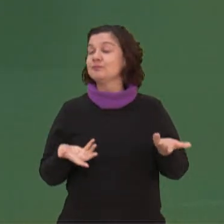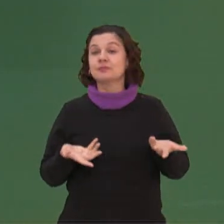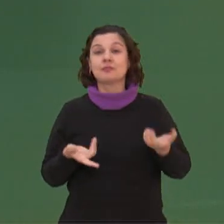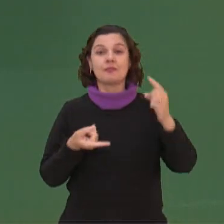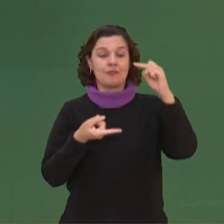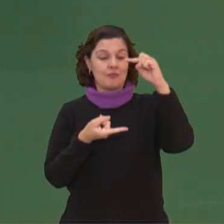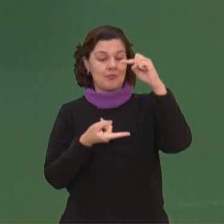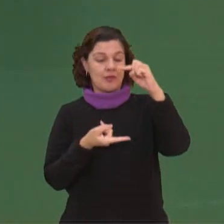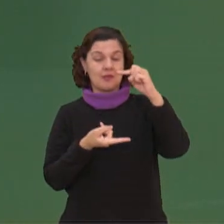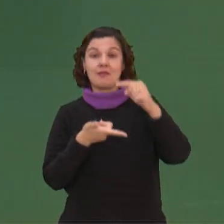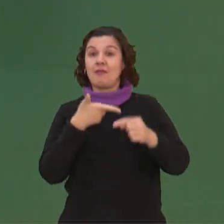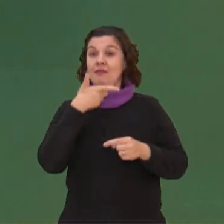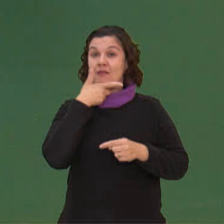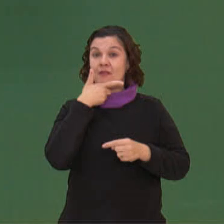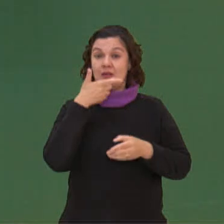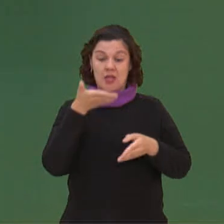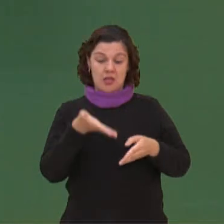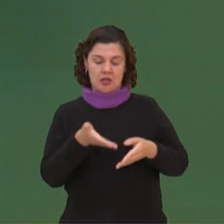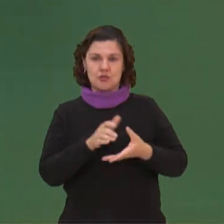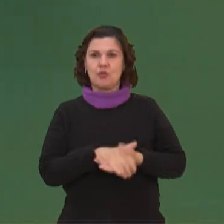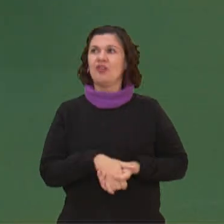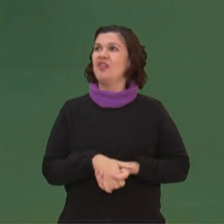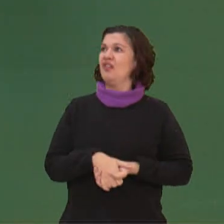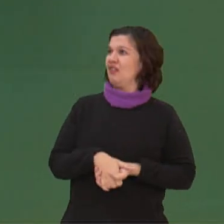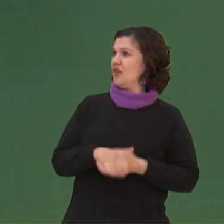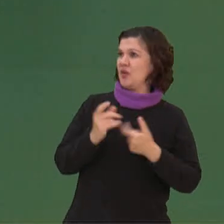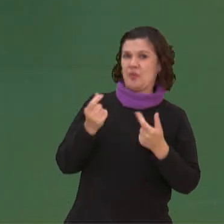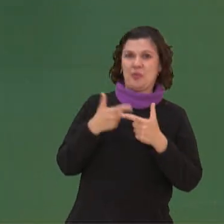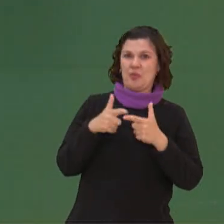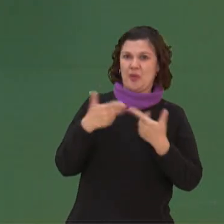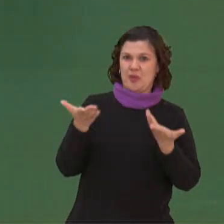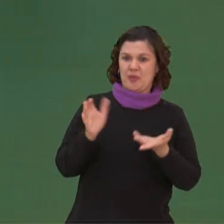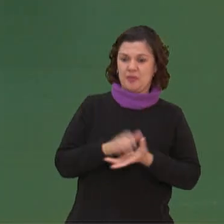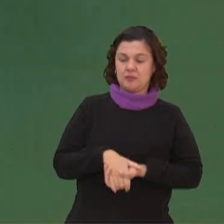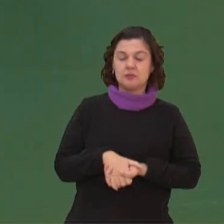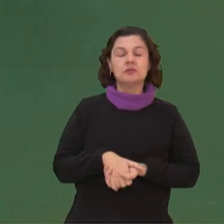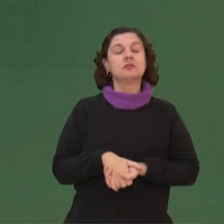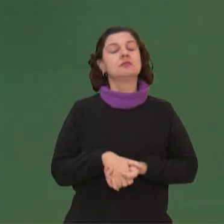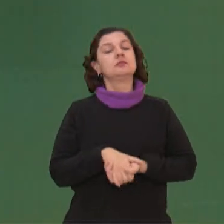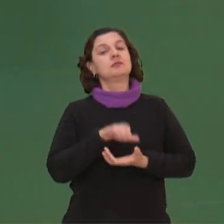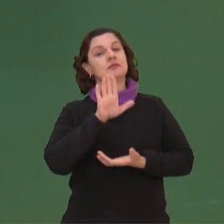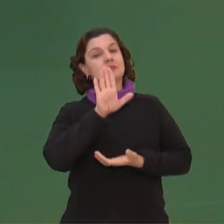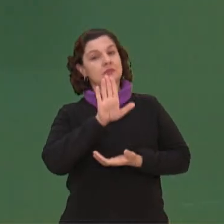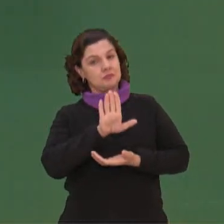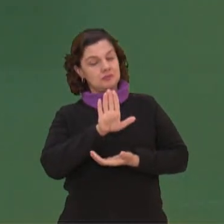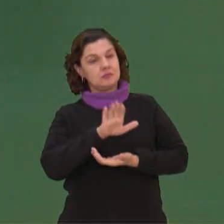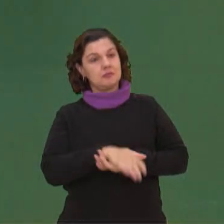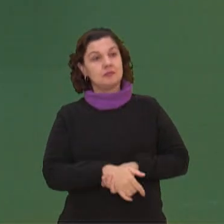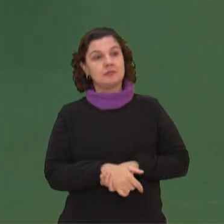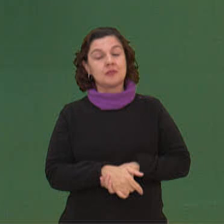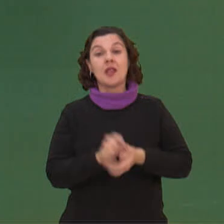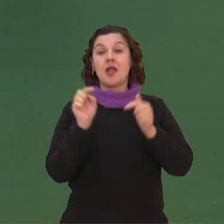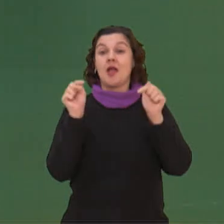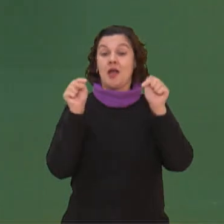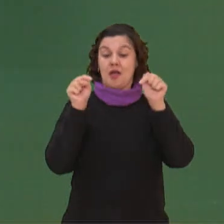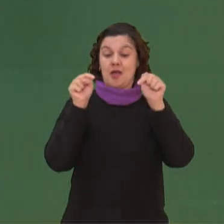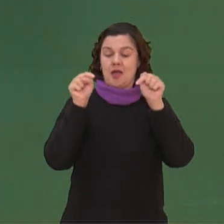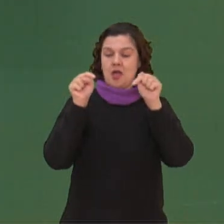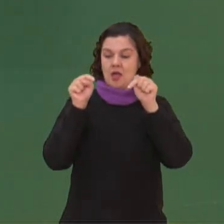uma caixinha de queijo. Você vai me dizer, mas qual o problema disso? Pense,